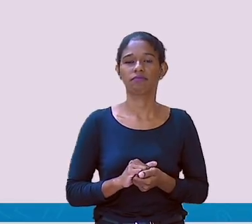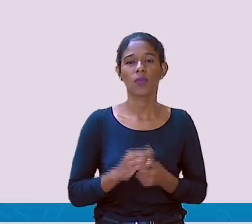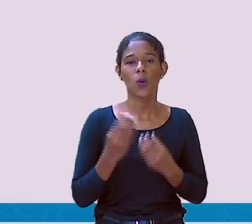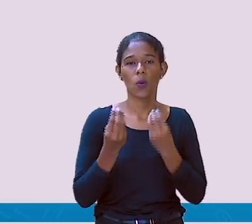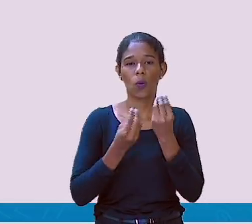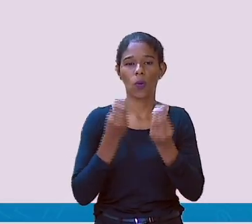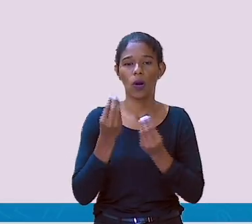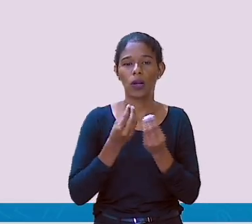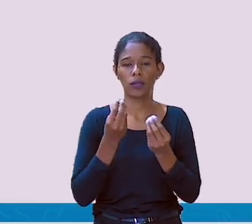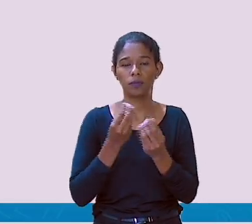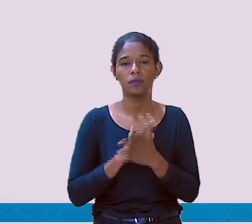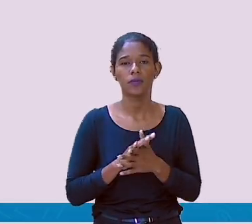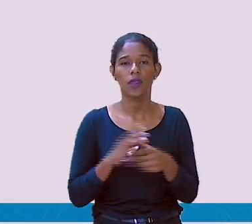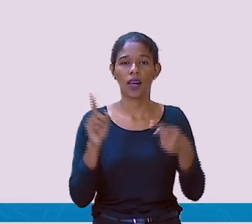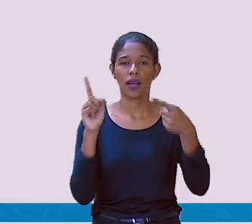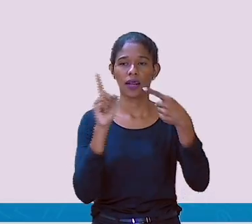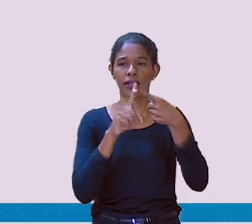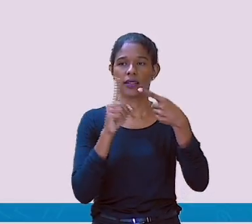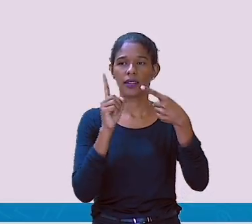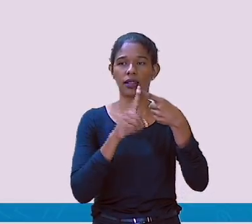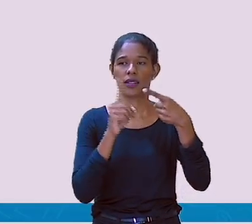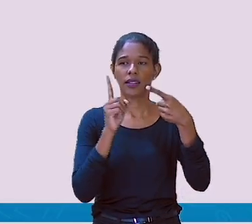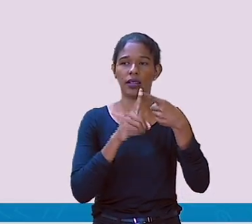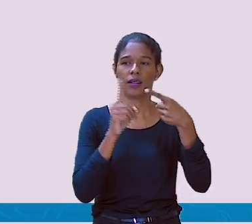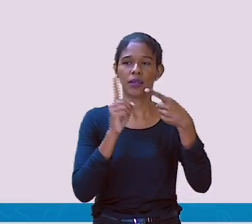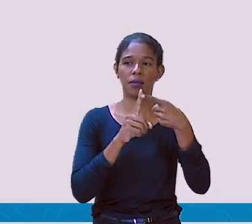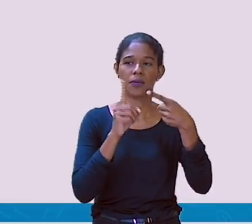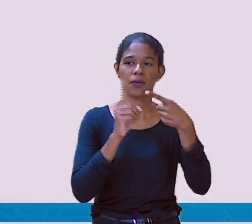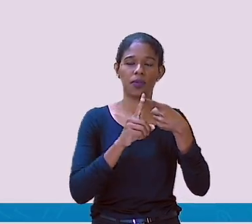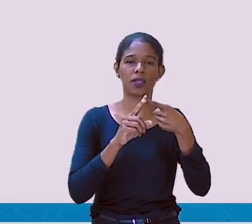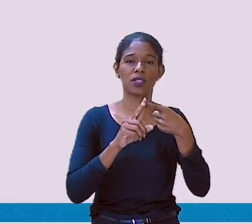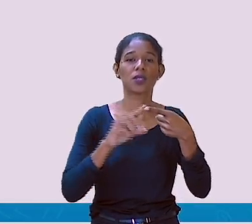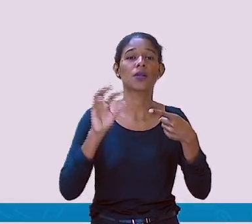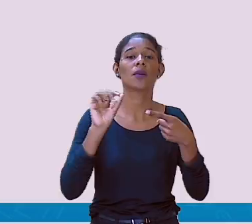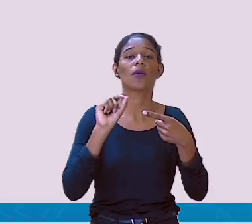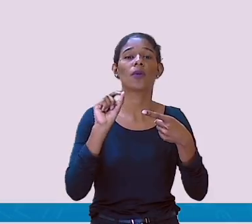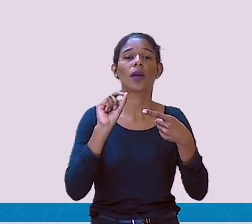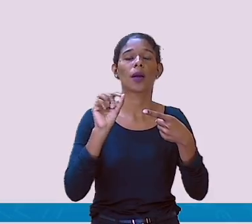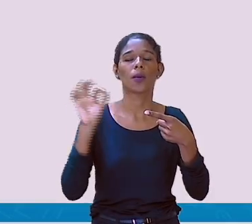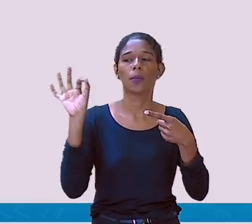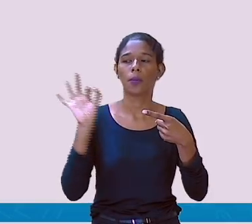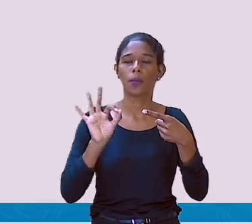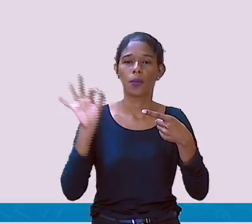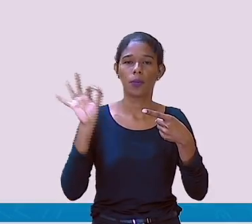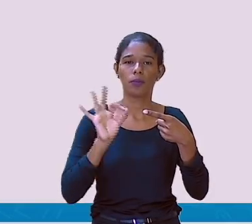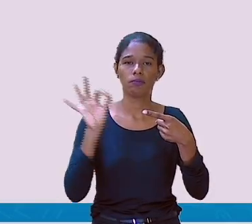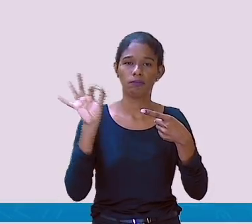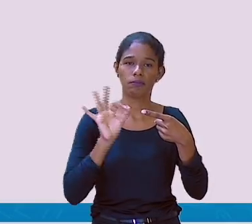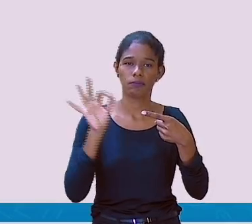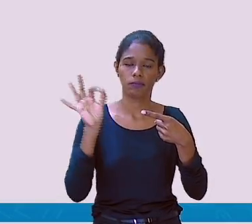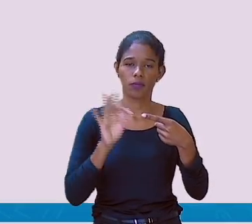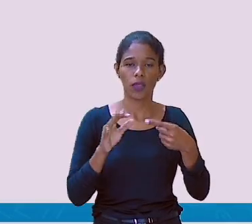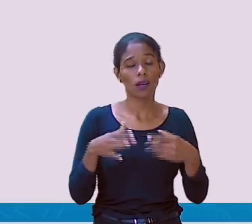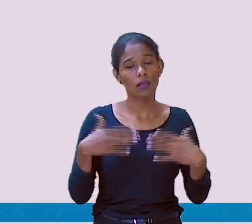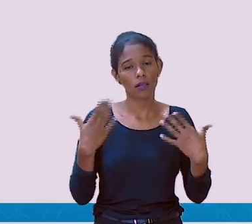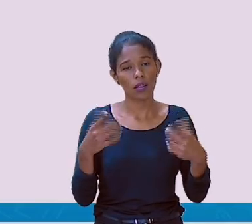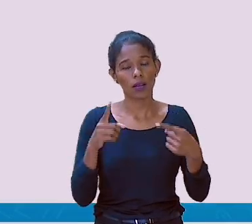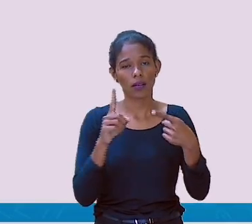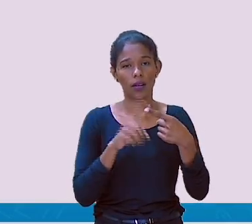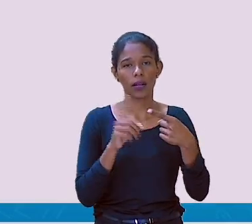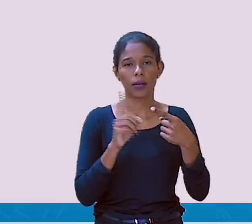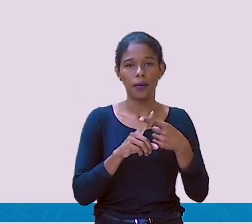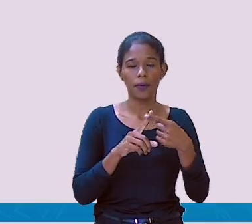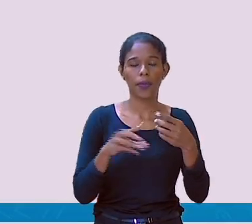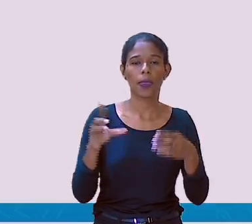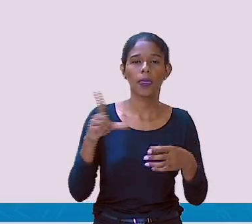específico. São razões de proporcionalidade. Razões que possuem